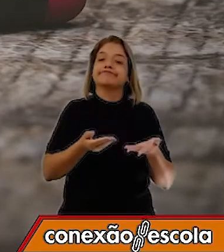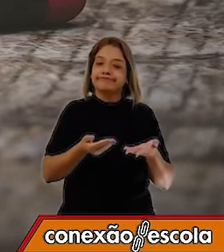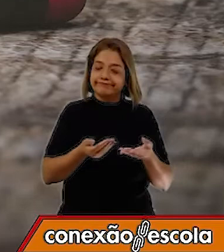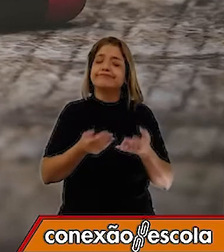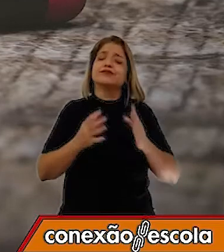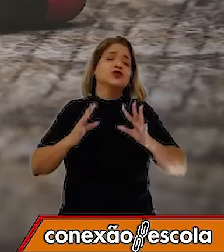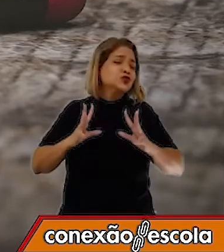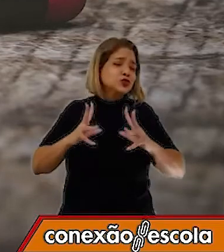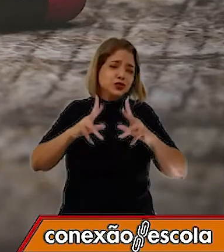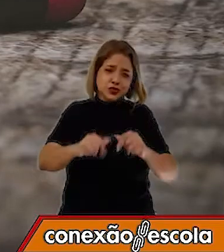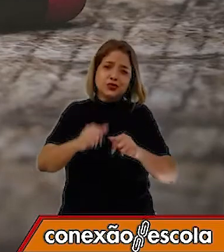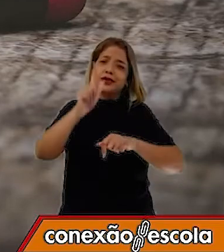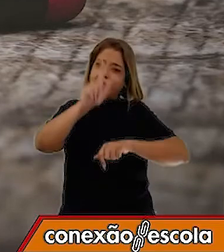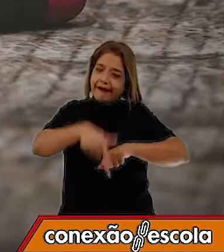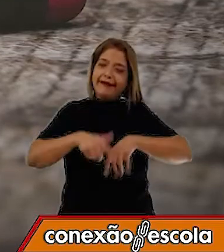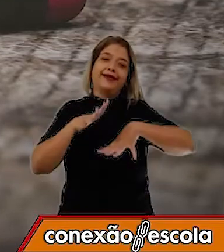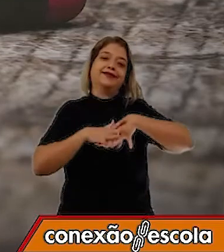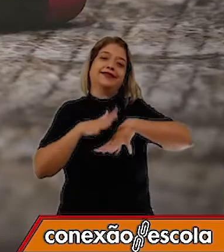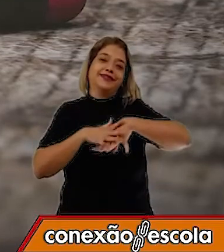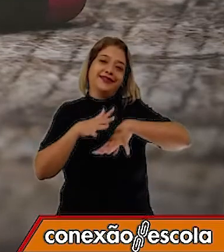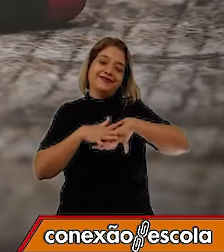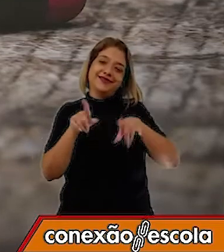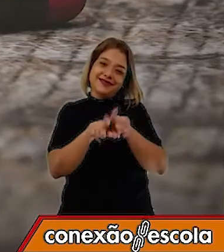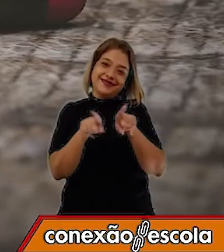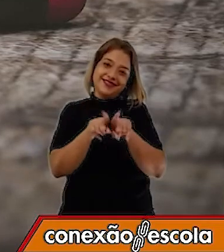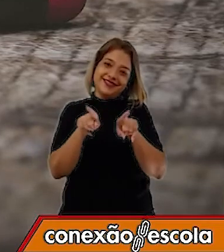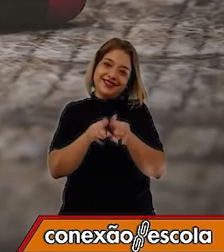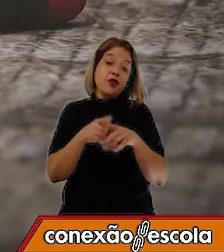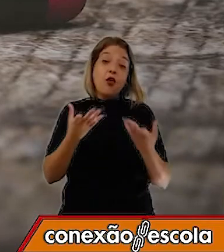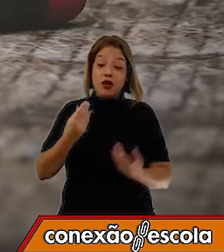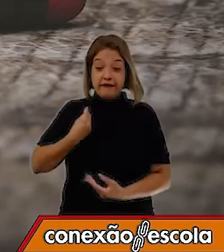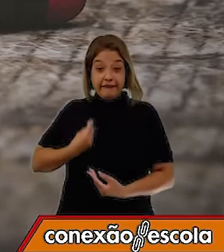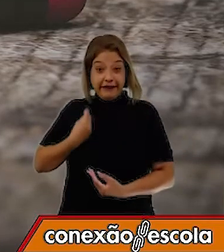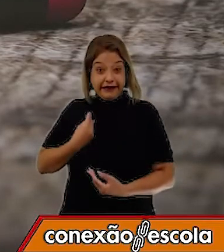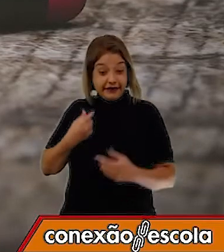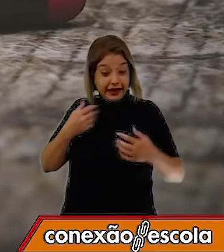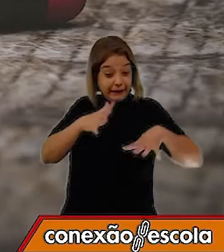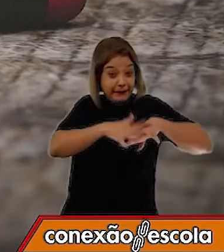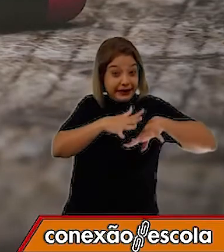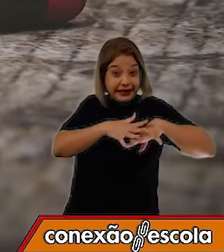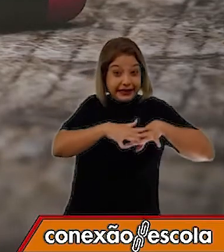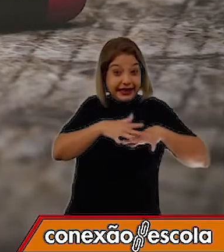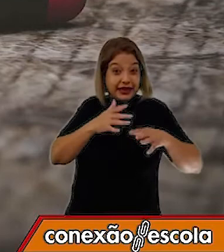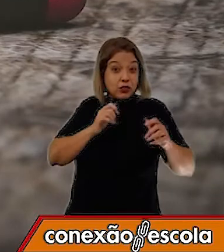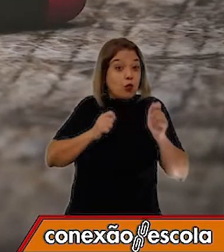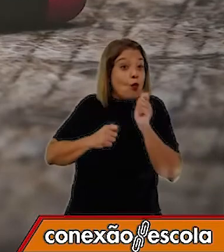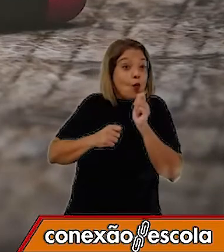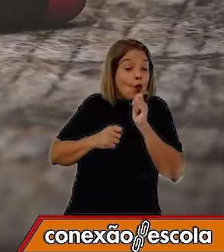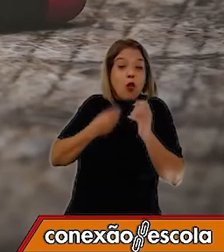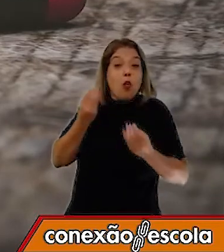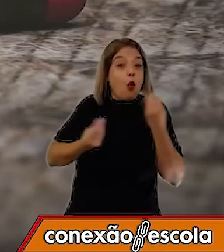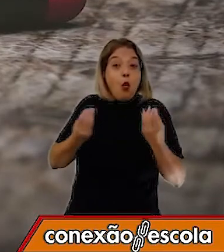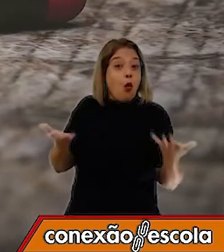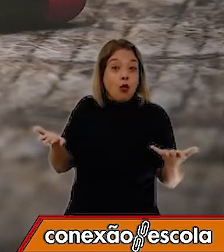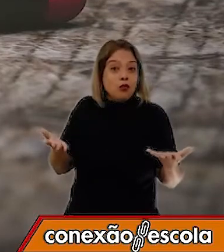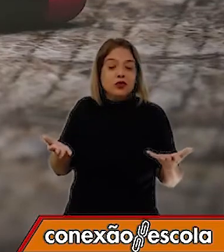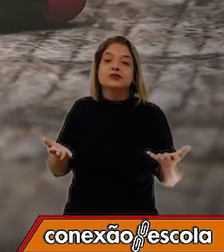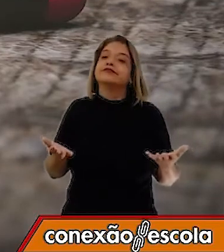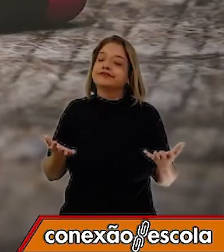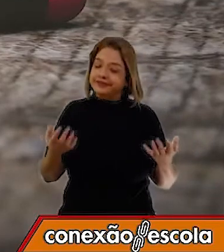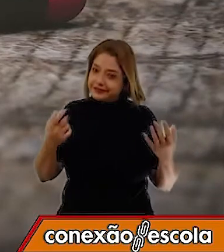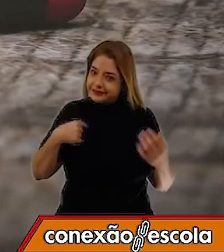tudo gira em torno da matemática. Então, tem como viver sem a matemática? Tem como não amar